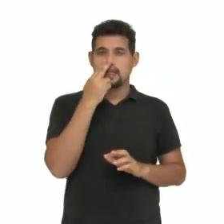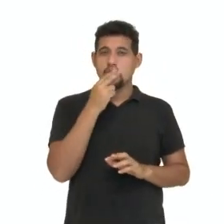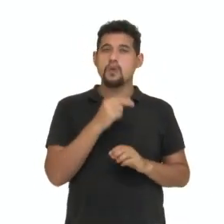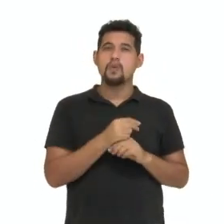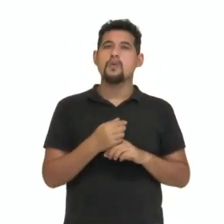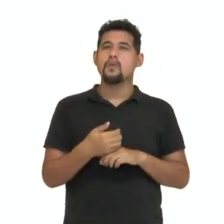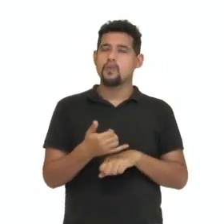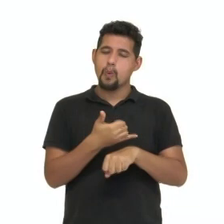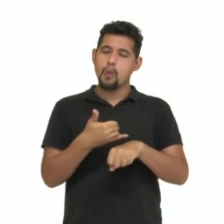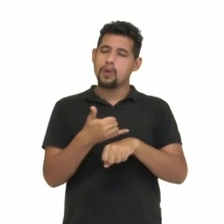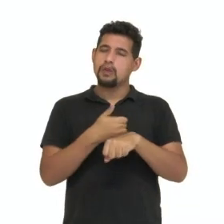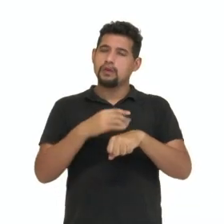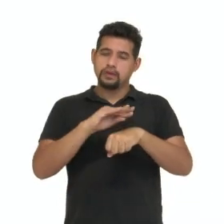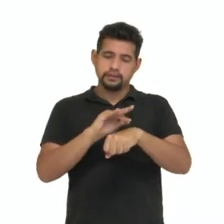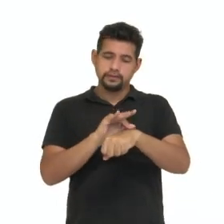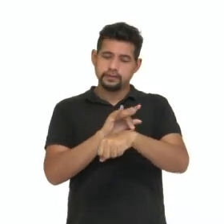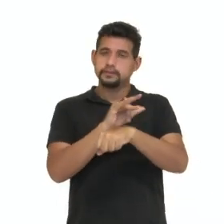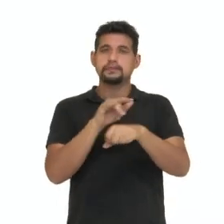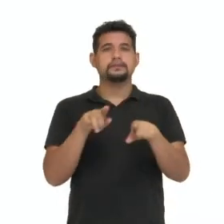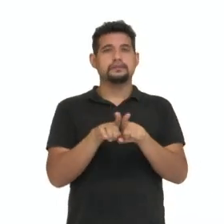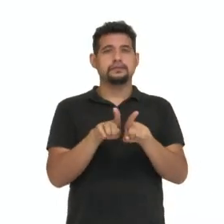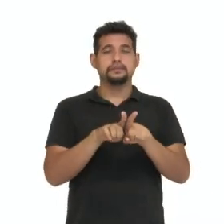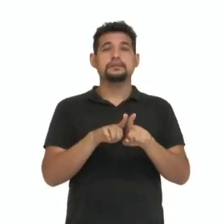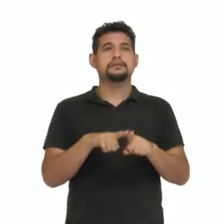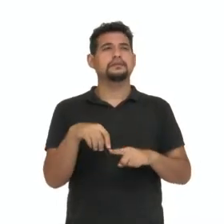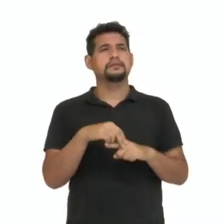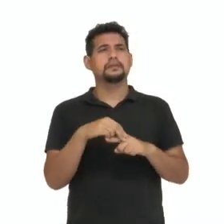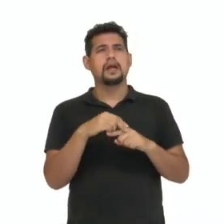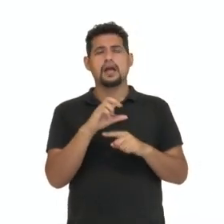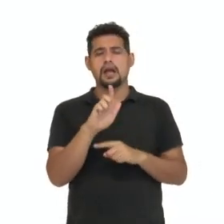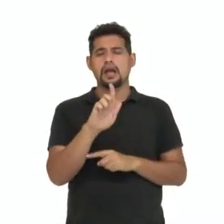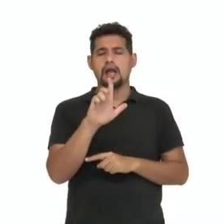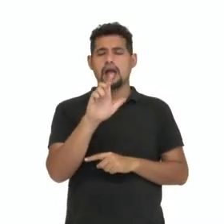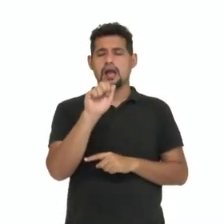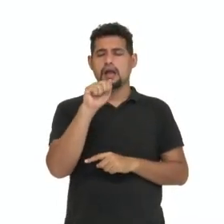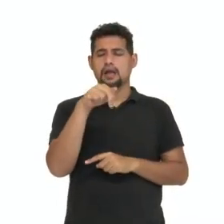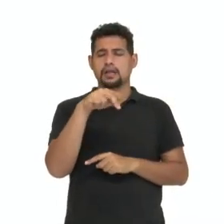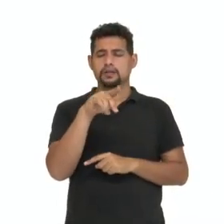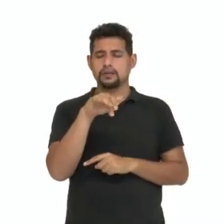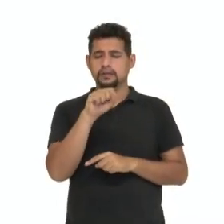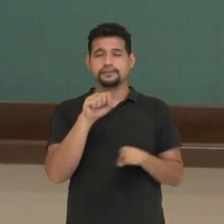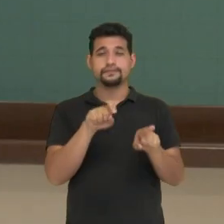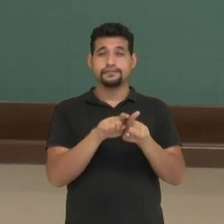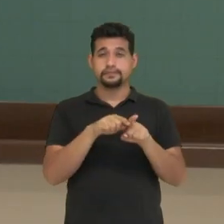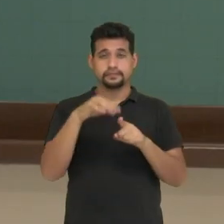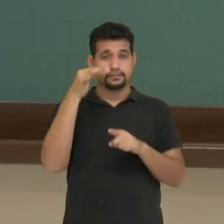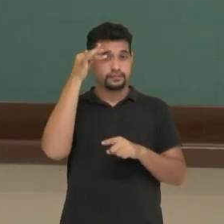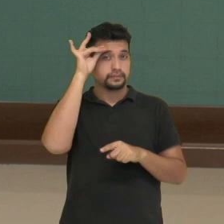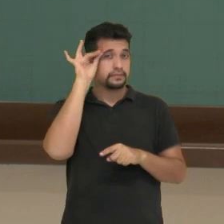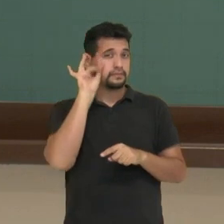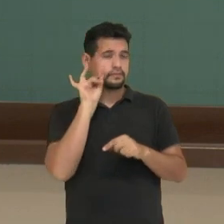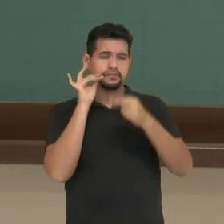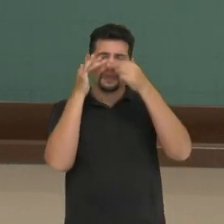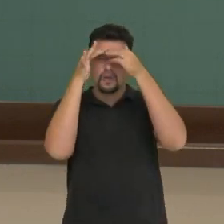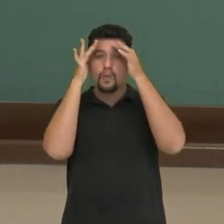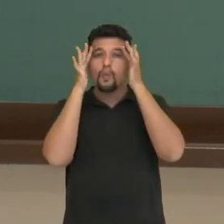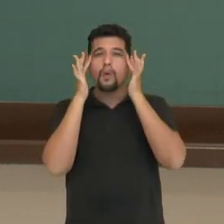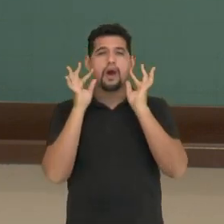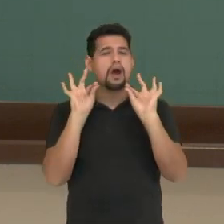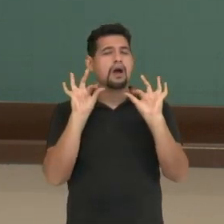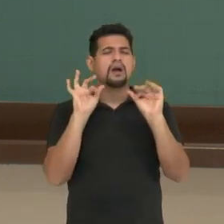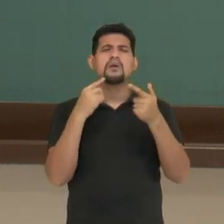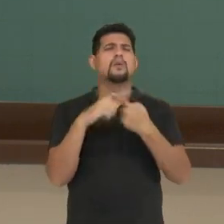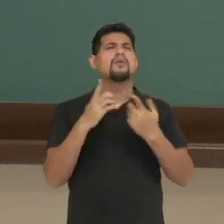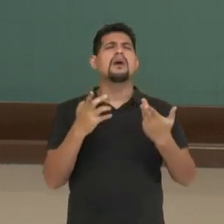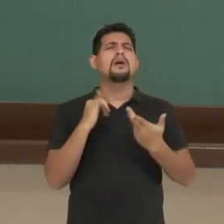pele. Ok? E as glândulas sudoríparas, que são as glândulas de suor. Para que são essas glândulas sudoríparas?